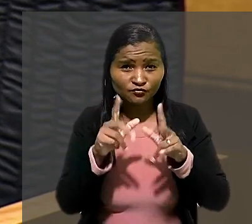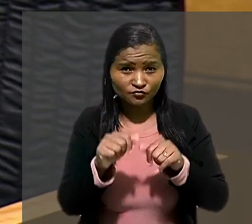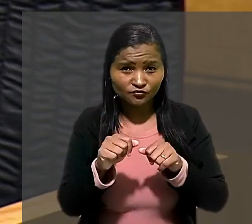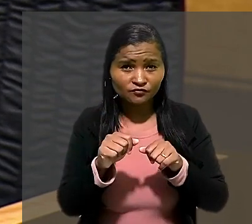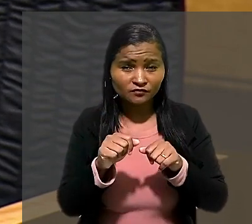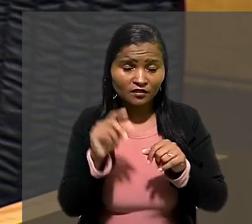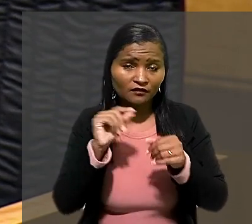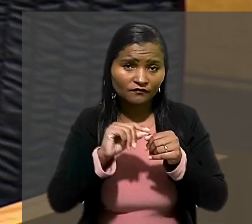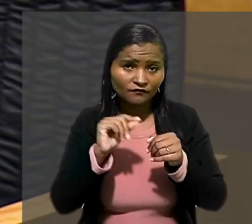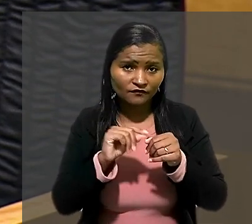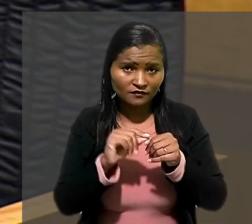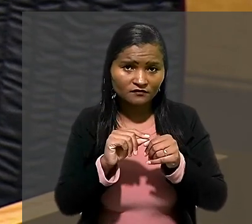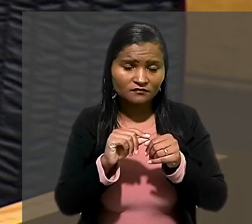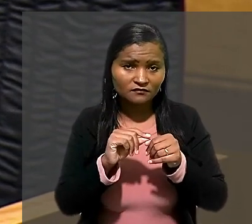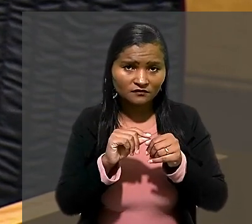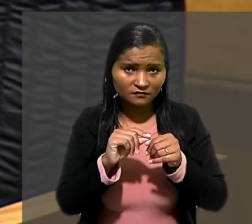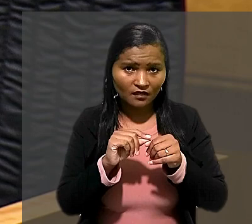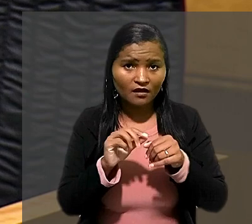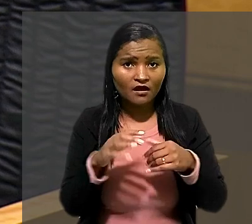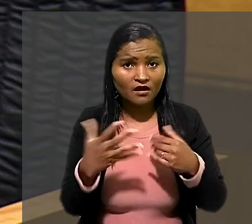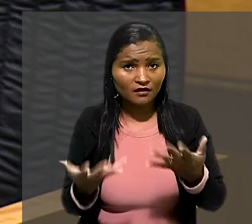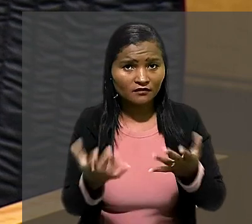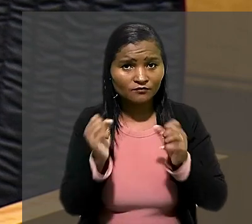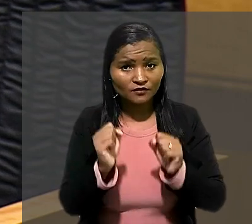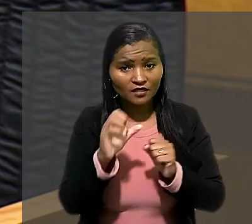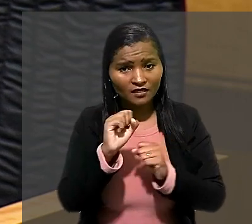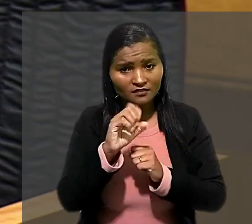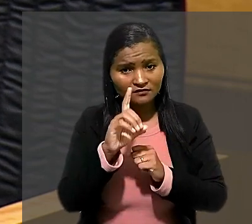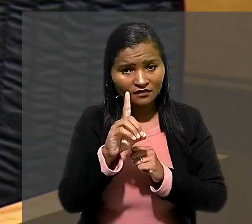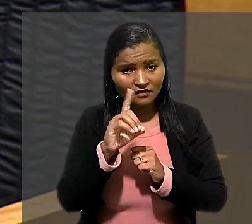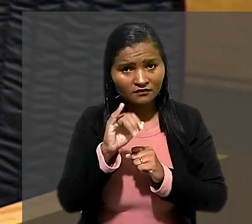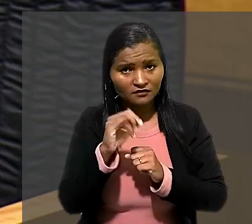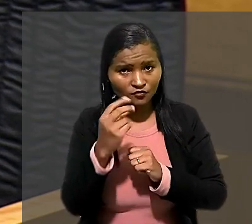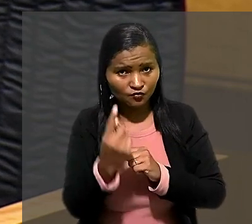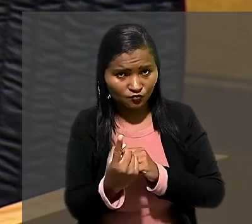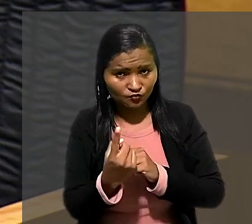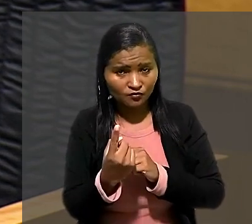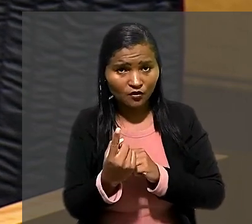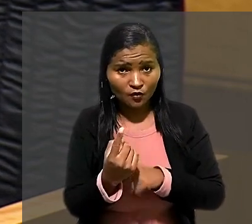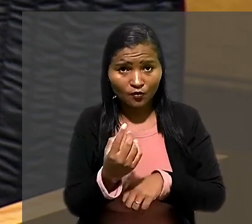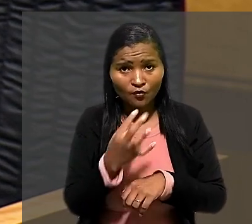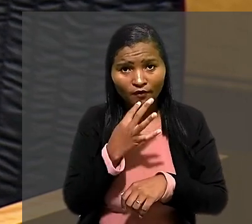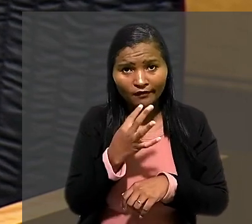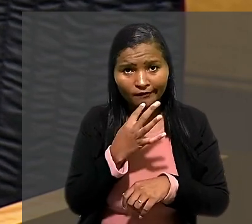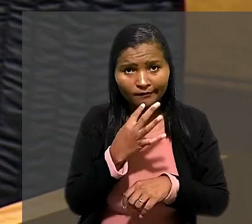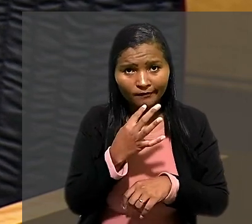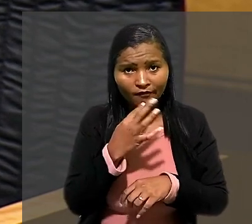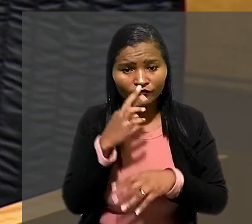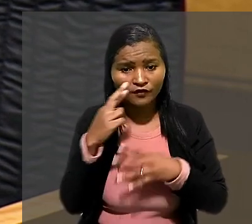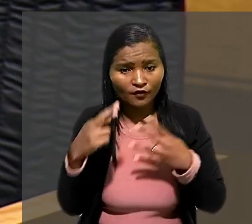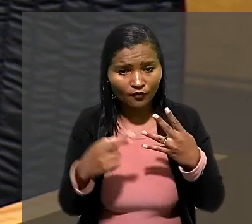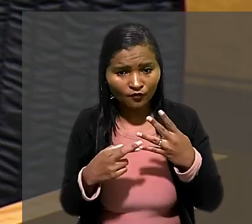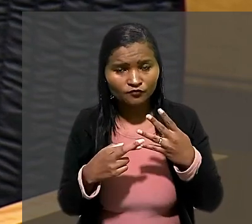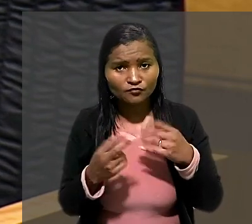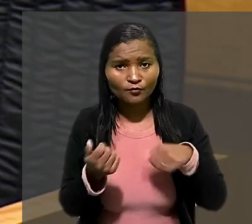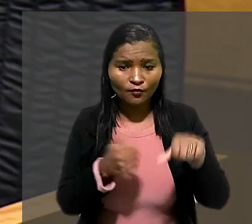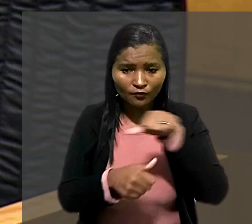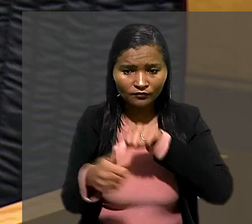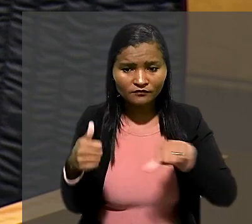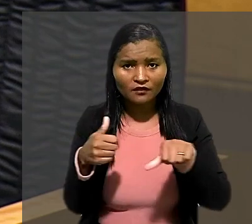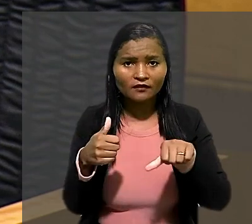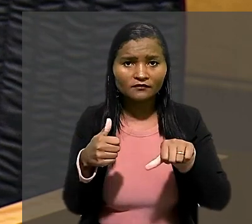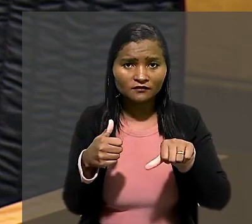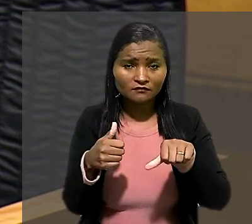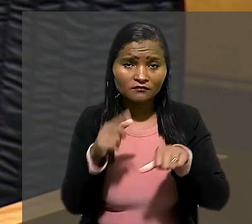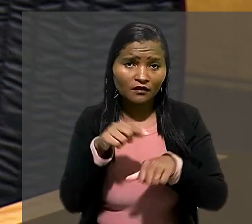do TST assim o fizesse. E aí caberia a SBDI 1 o conhecimento de embargos por